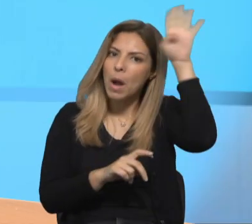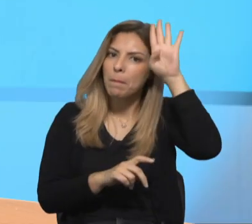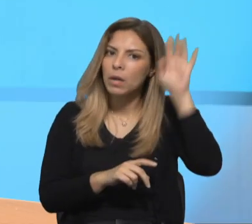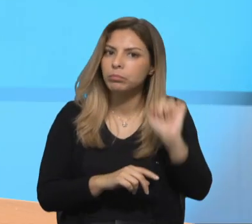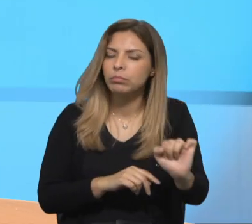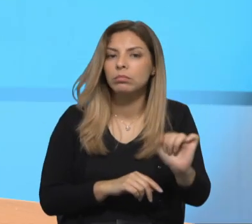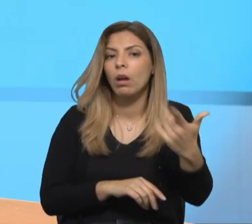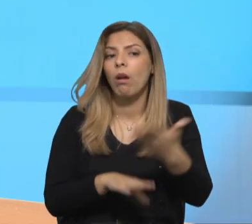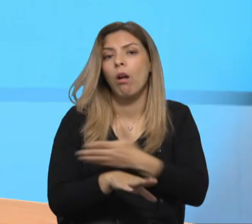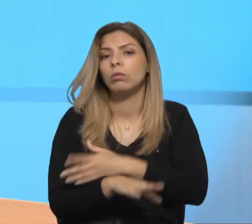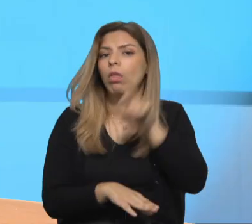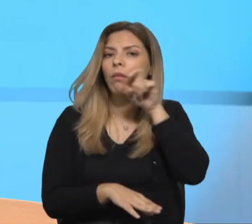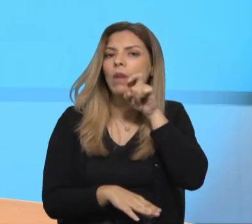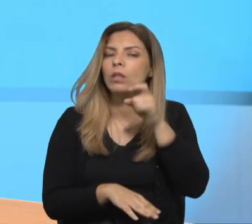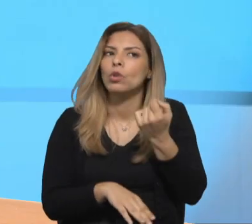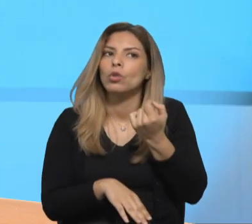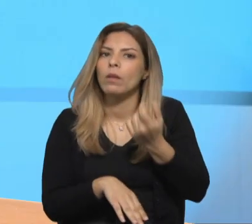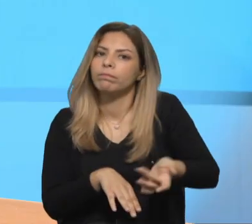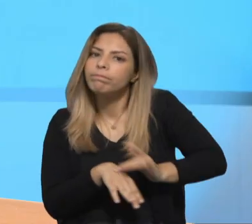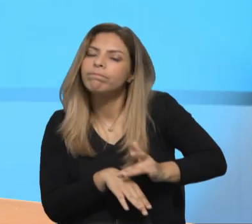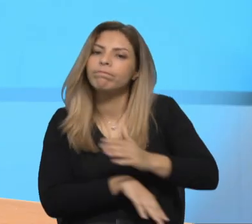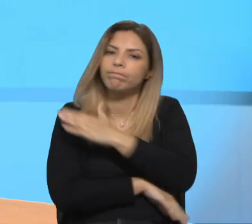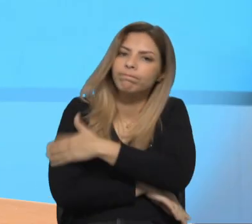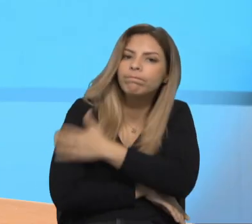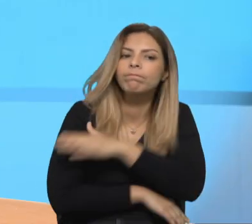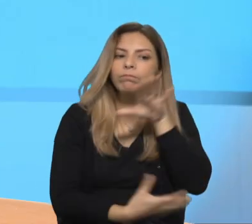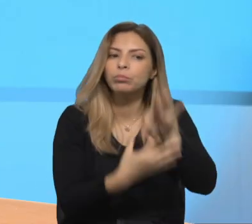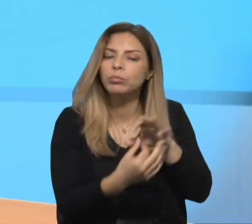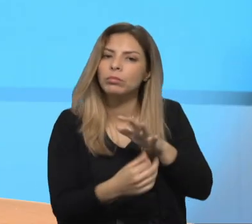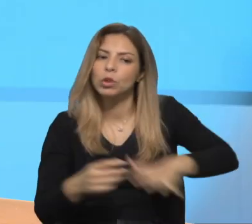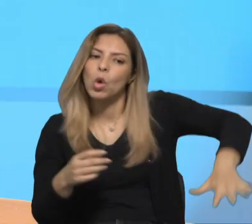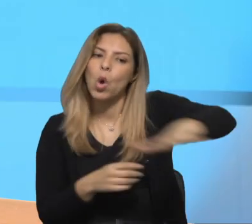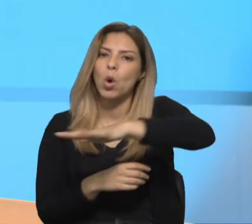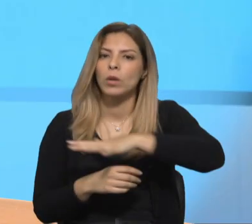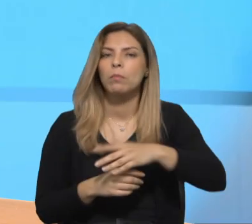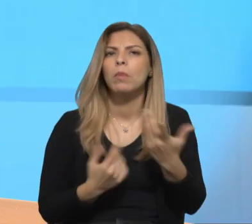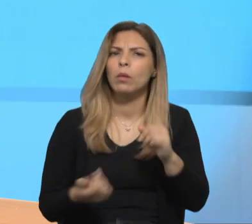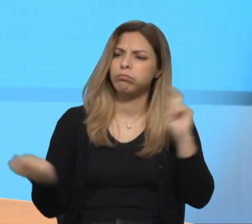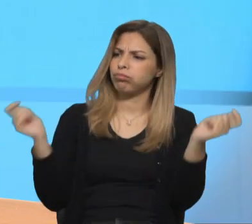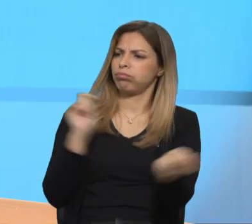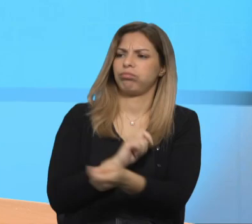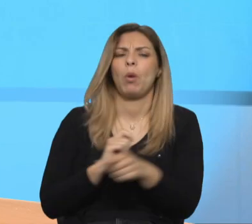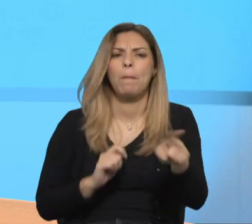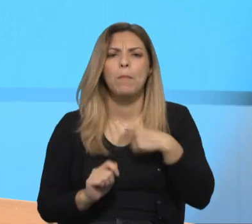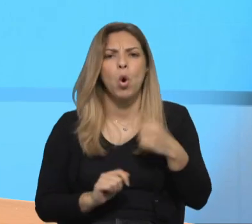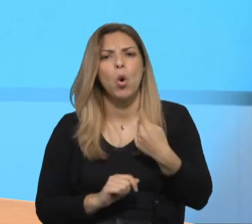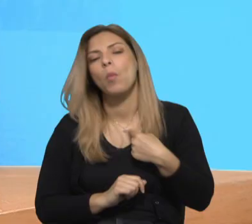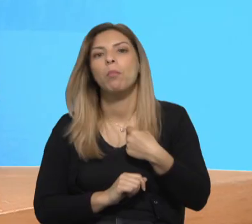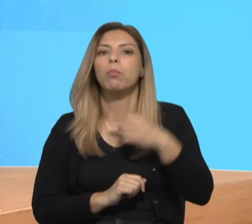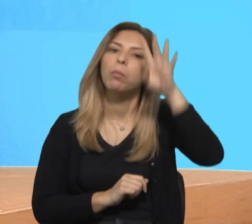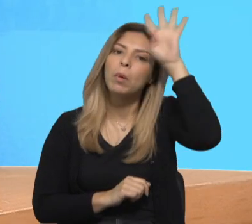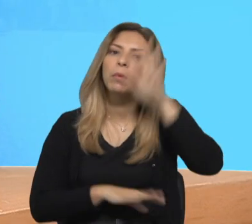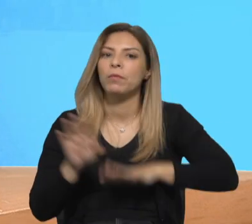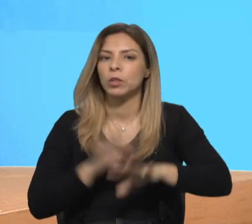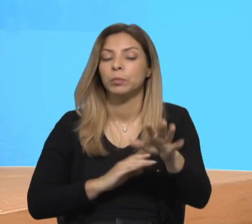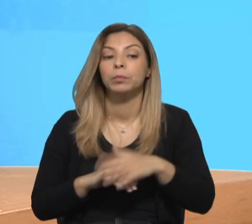defendia as pessoas frágeis, as periferias. Que revolução foi esta que o Papa operou no pontificado? O Papa Francisco